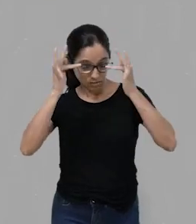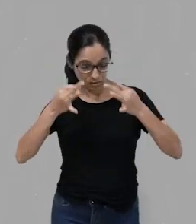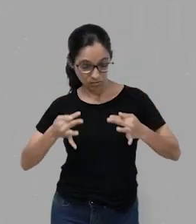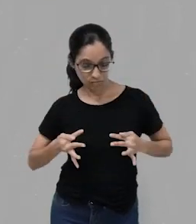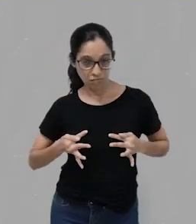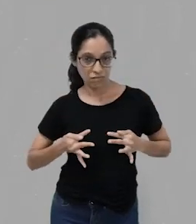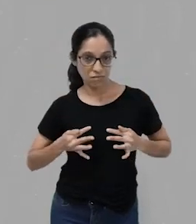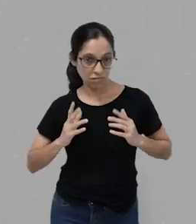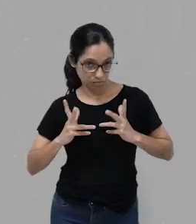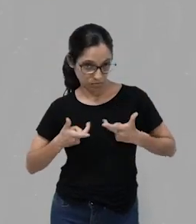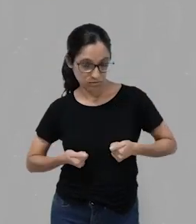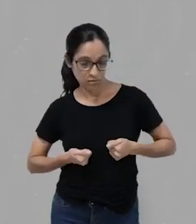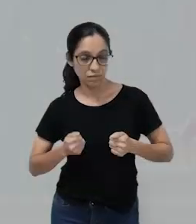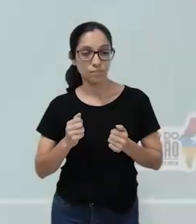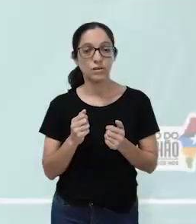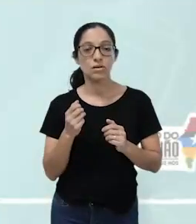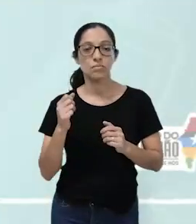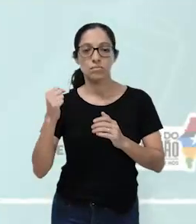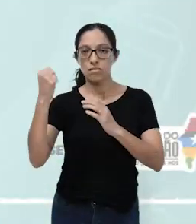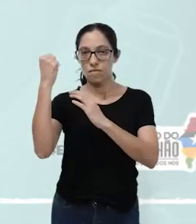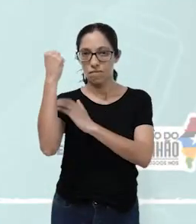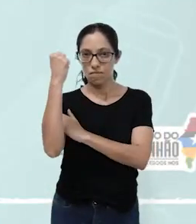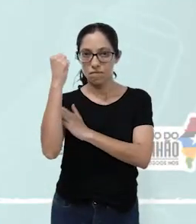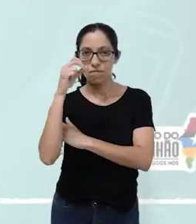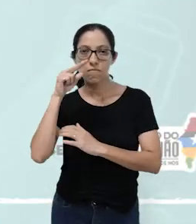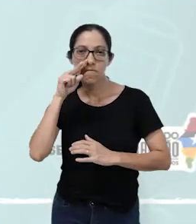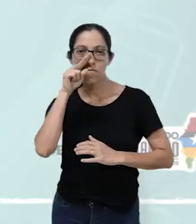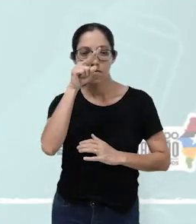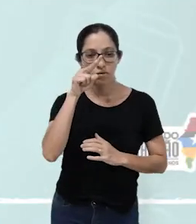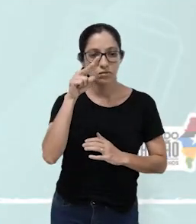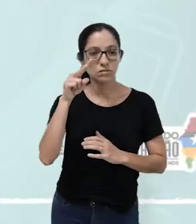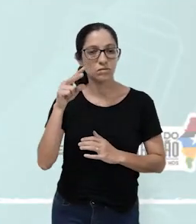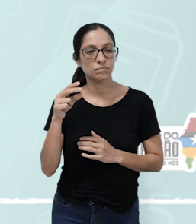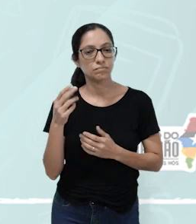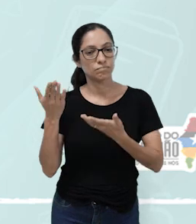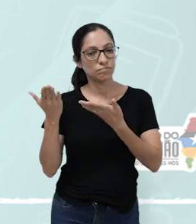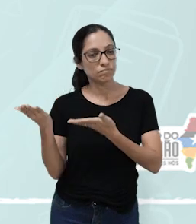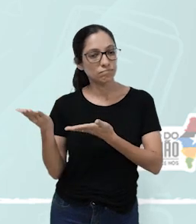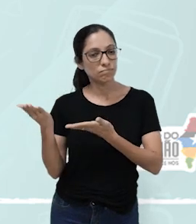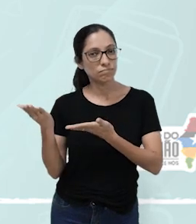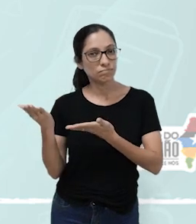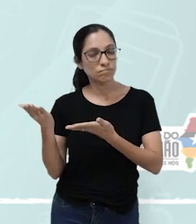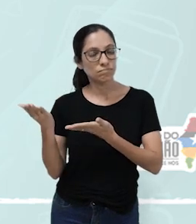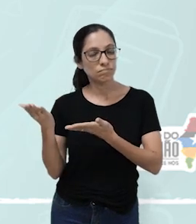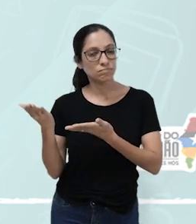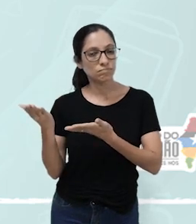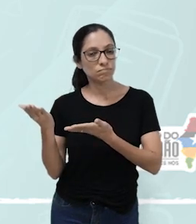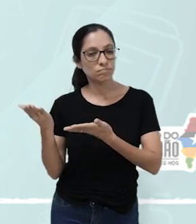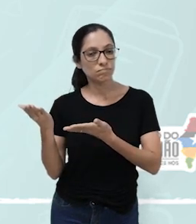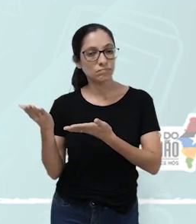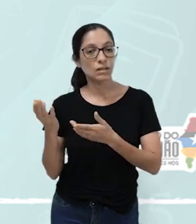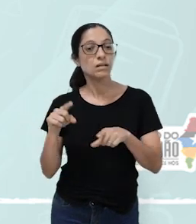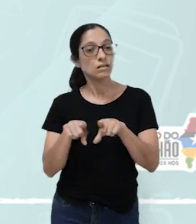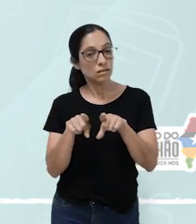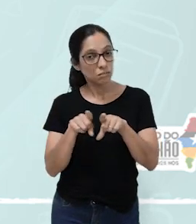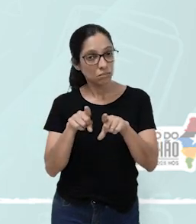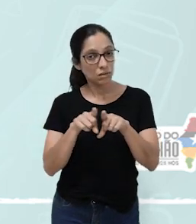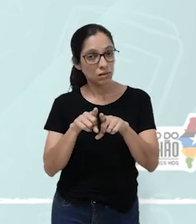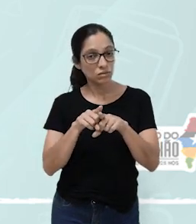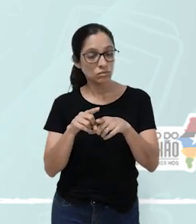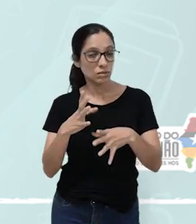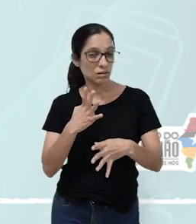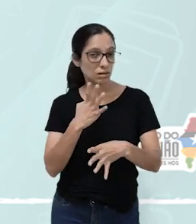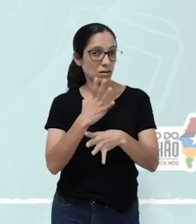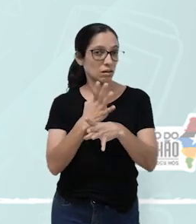força, que ela se divide em três, é a força isotônica, força isométrica e força explosiva, e iremos falar também sobre